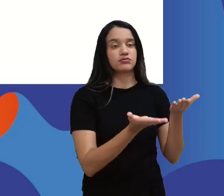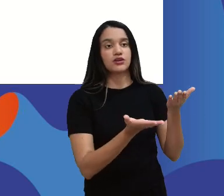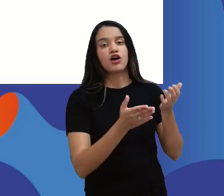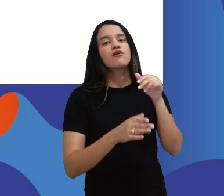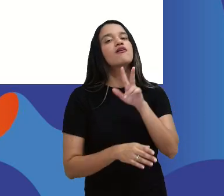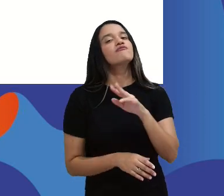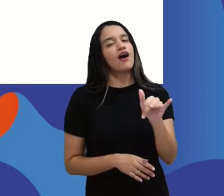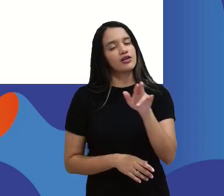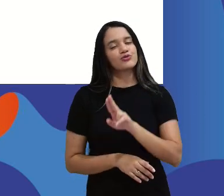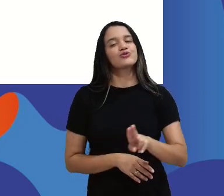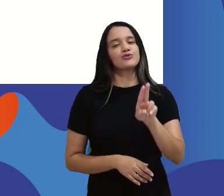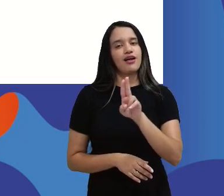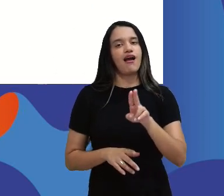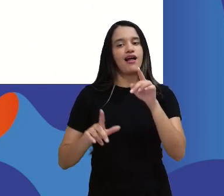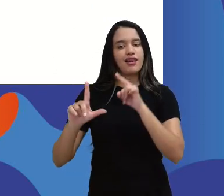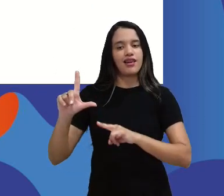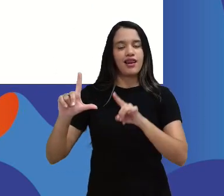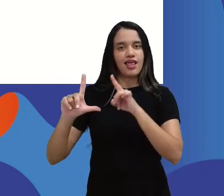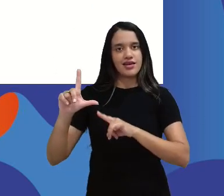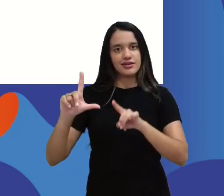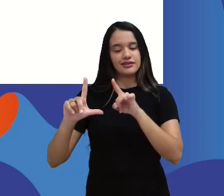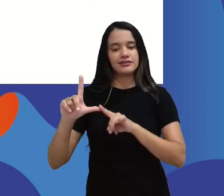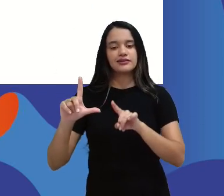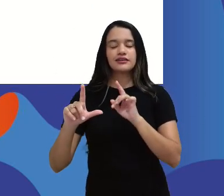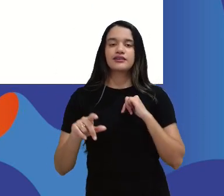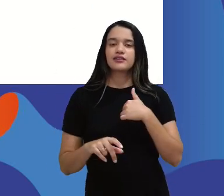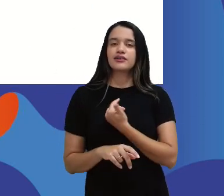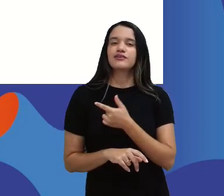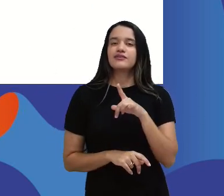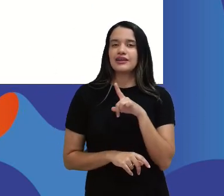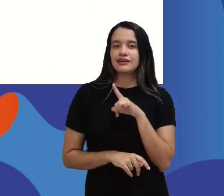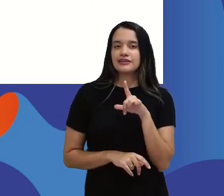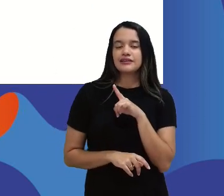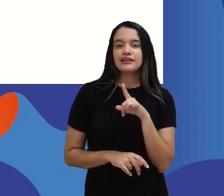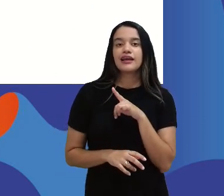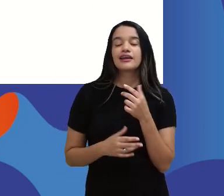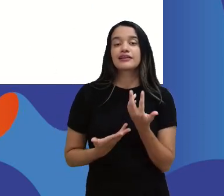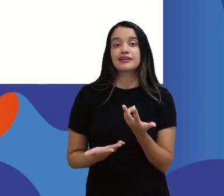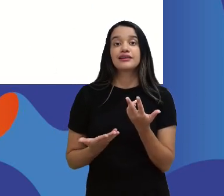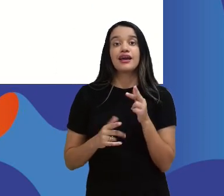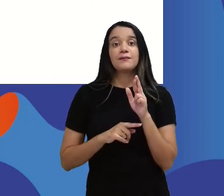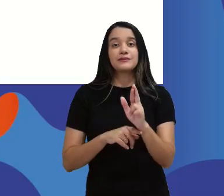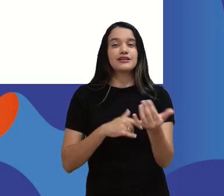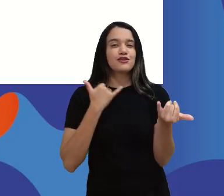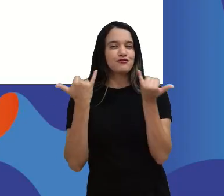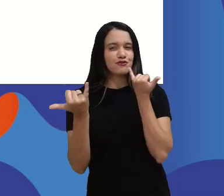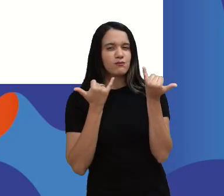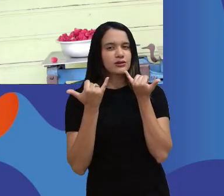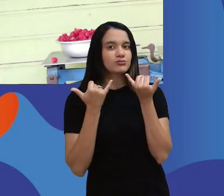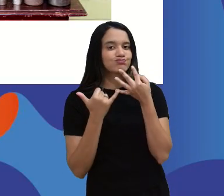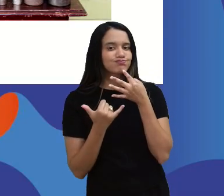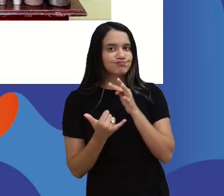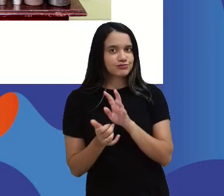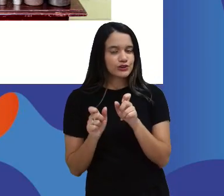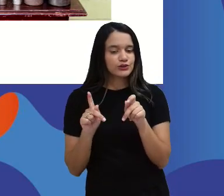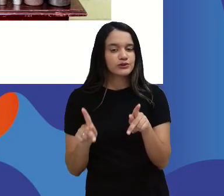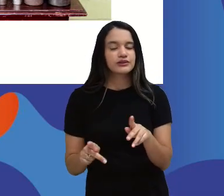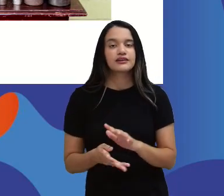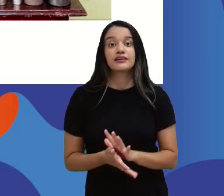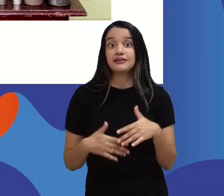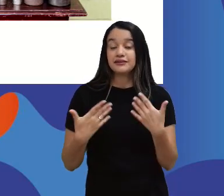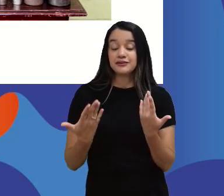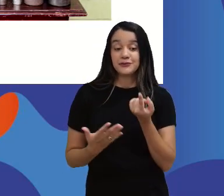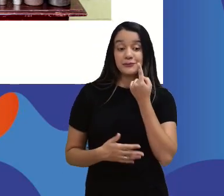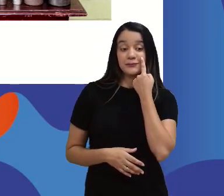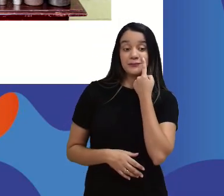letras, e mais uma vez, na inequação, a gente vai ter que essa letra representa uma informação desconhecida, tá bom? Então, vamos